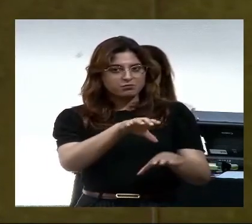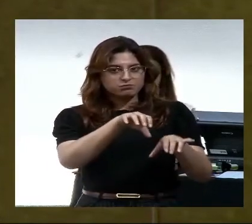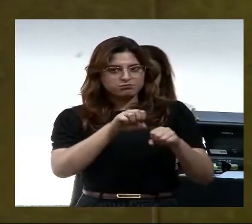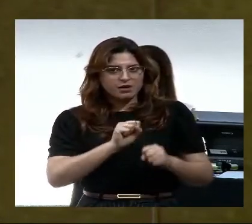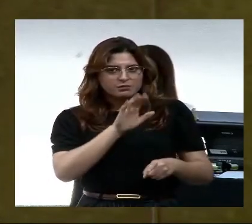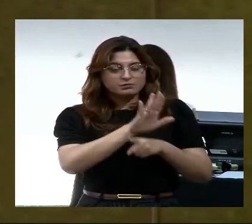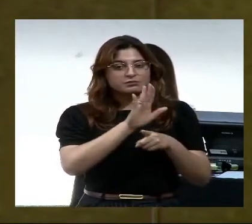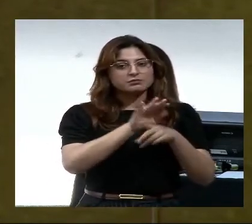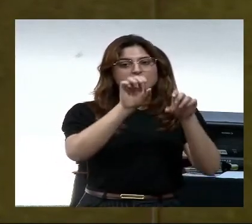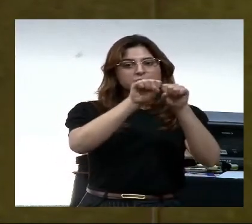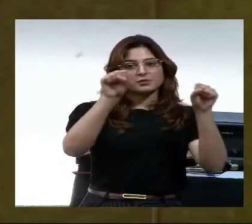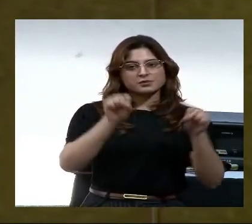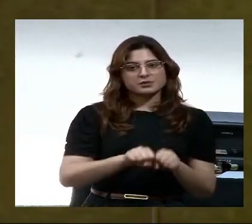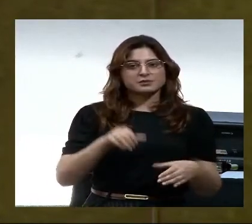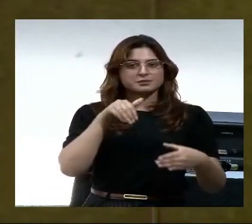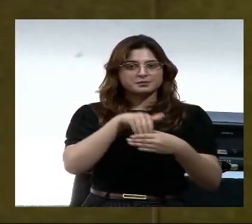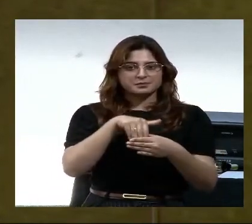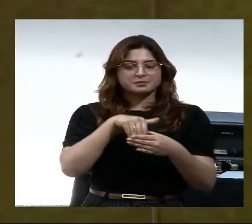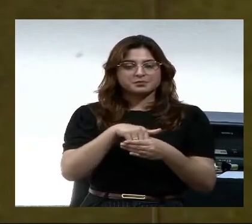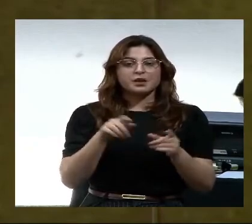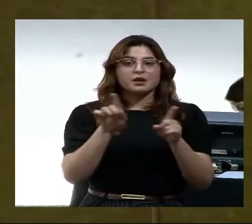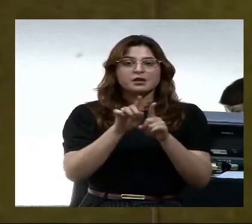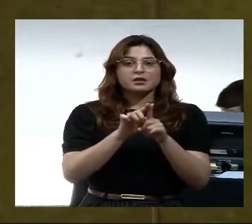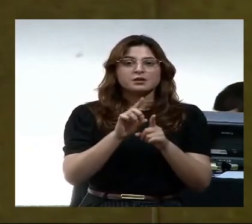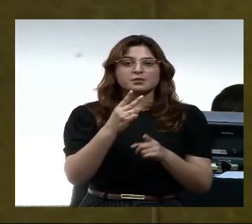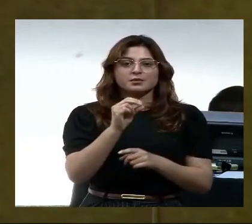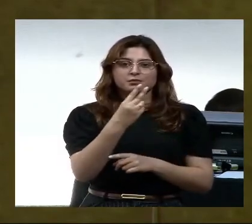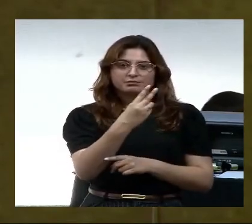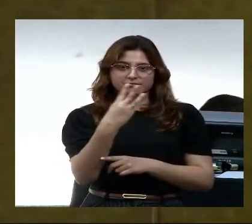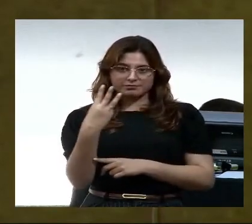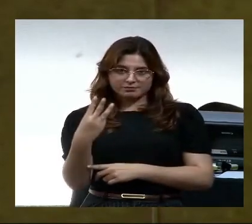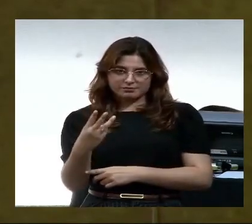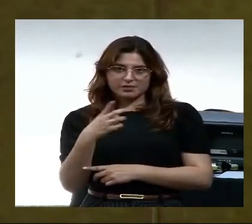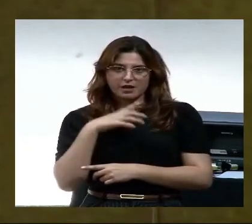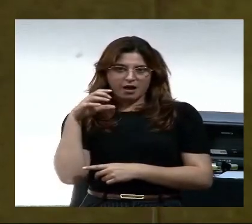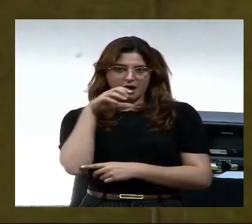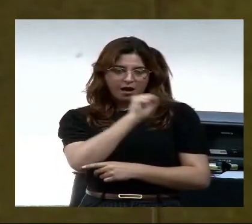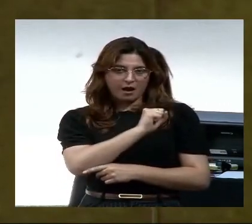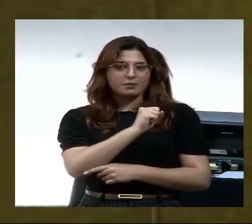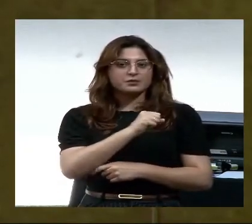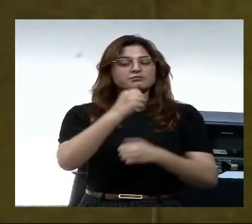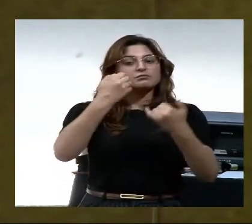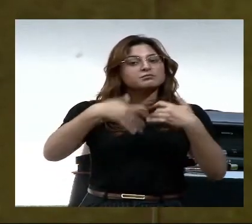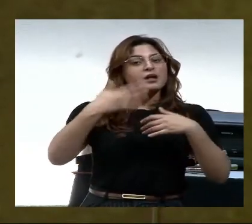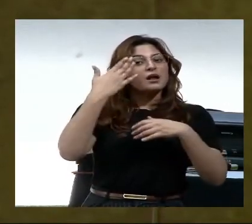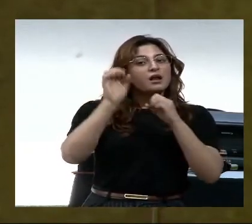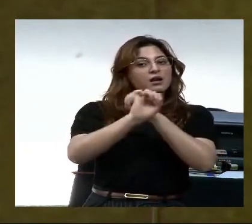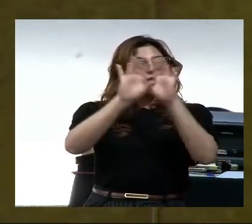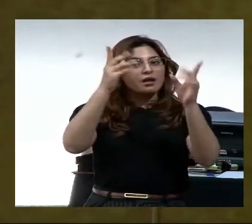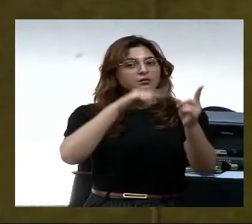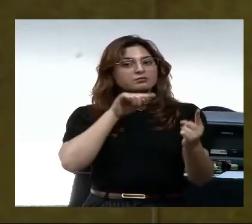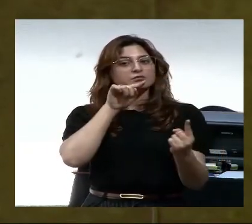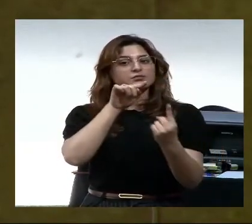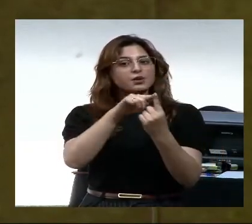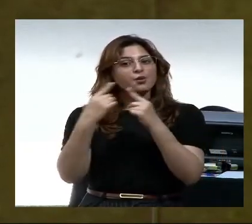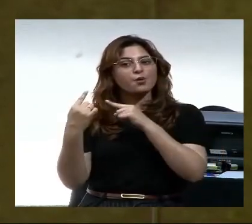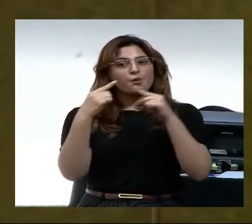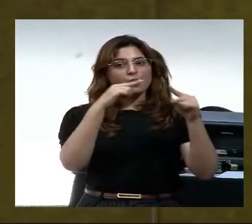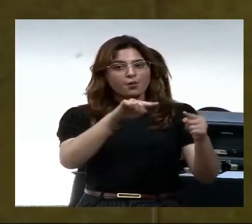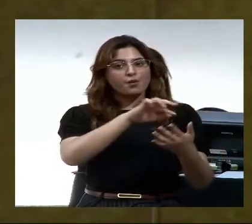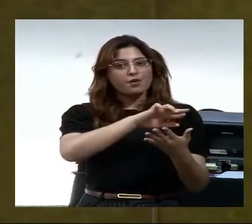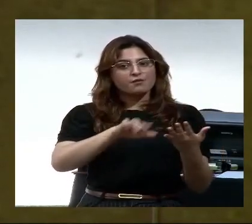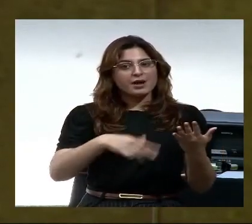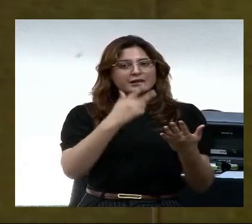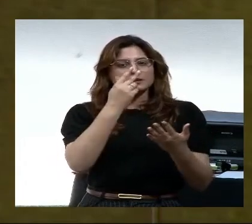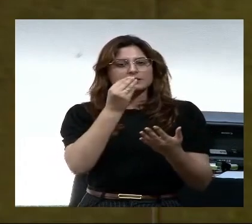sistema eleitoral. Depois, em 2023, nos posicionamos de forma rápida, clara e objetiva contra a tentativa de